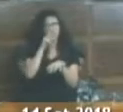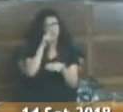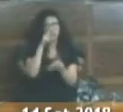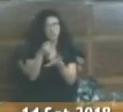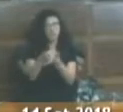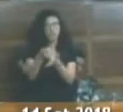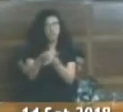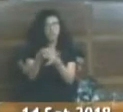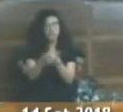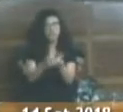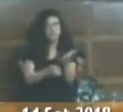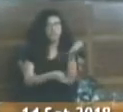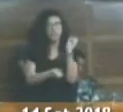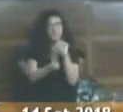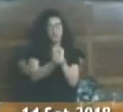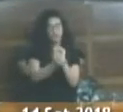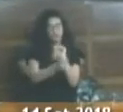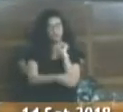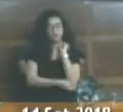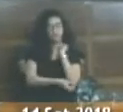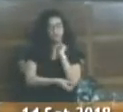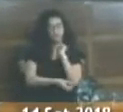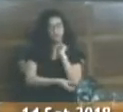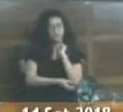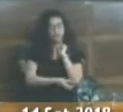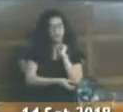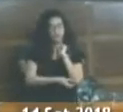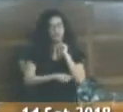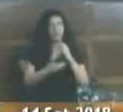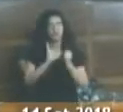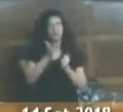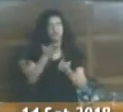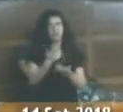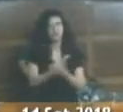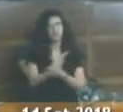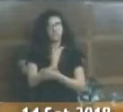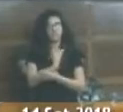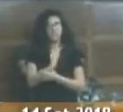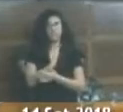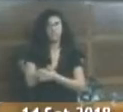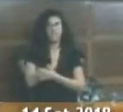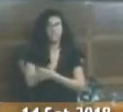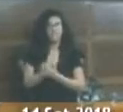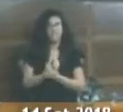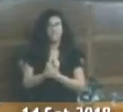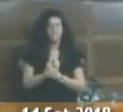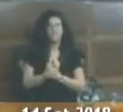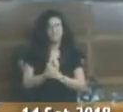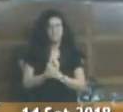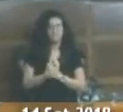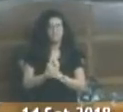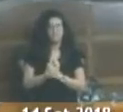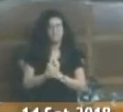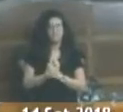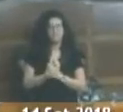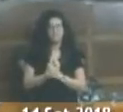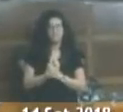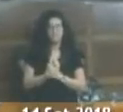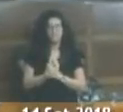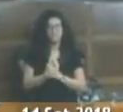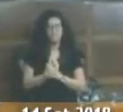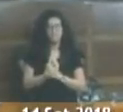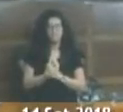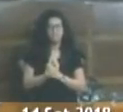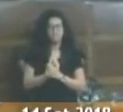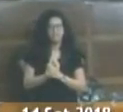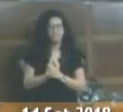até preso, como já aconteceu com amigos nossos lá. Isso é só uma ocasião, porque ali